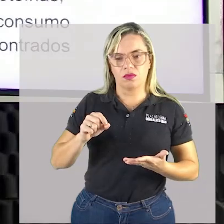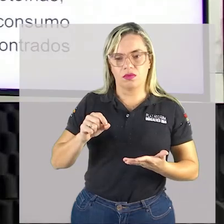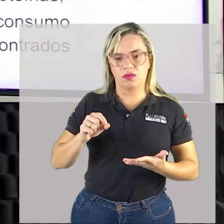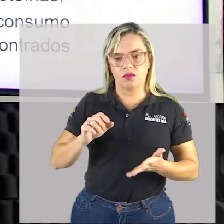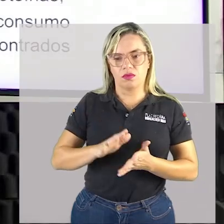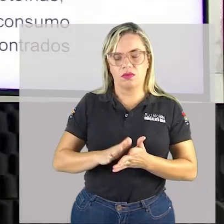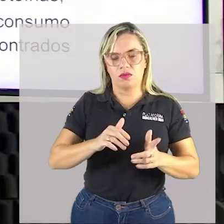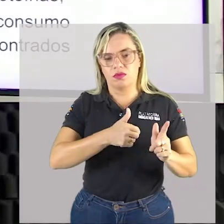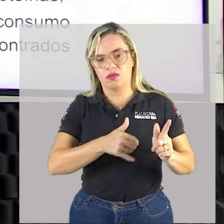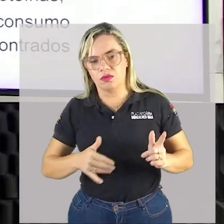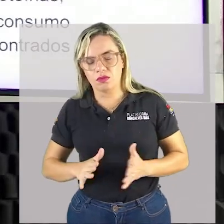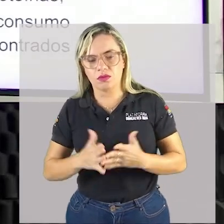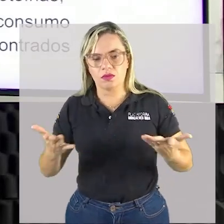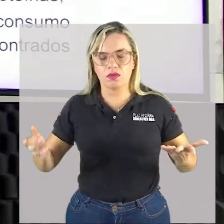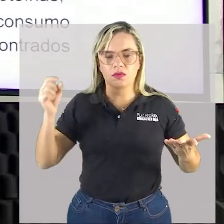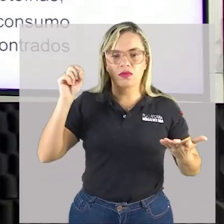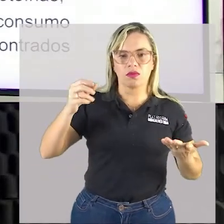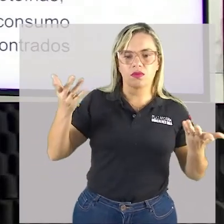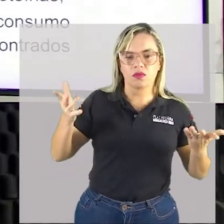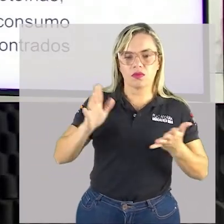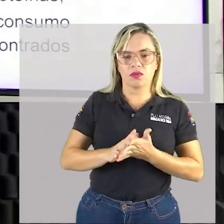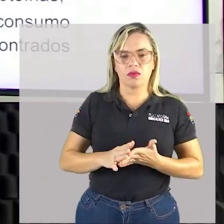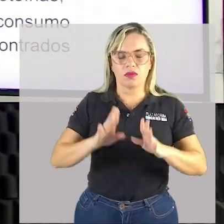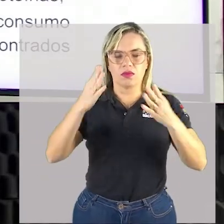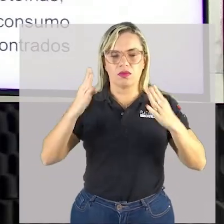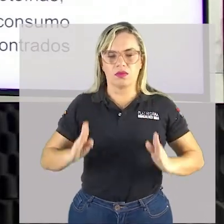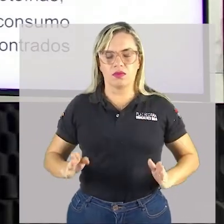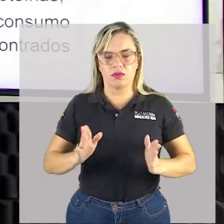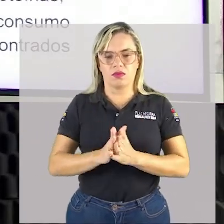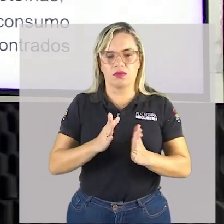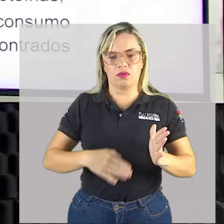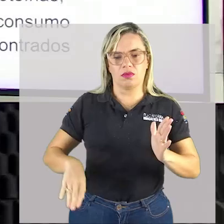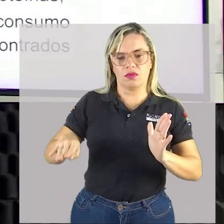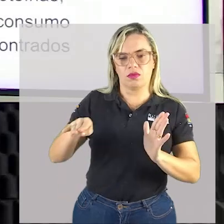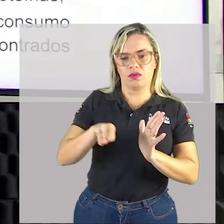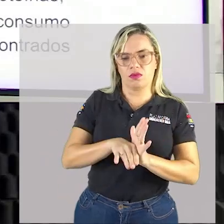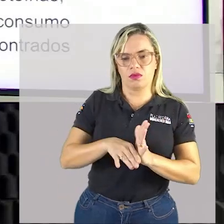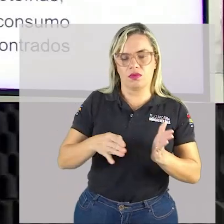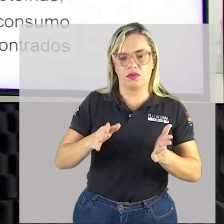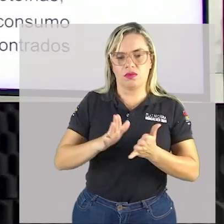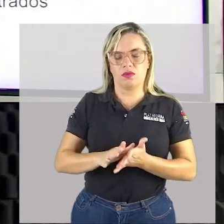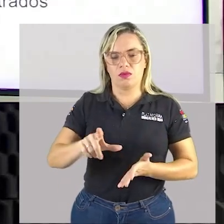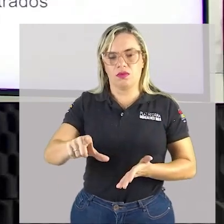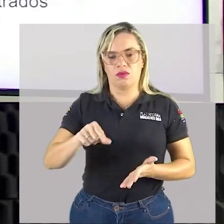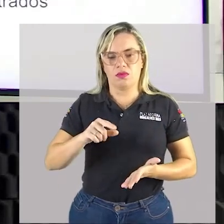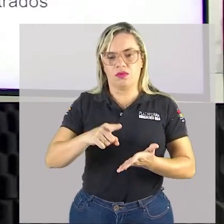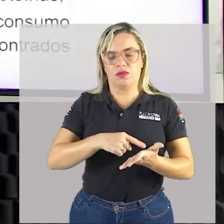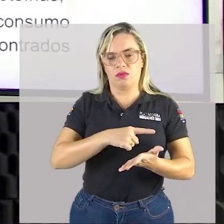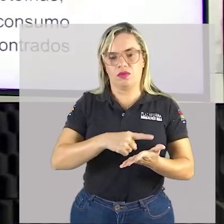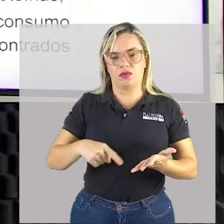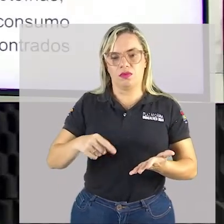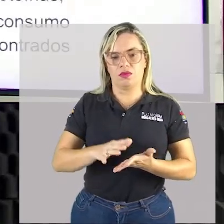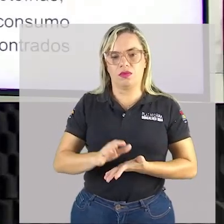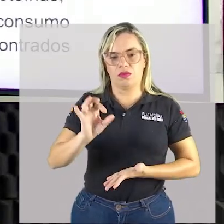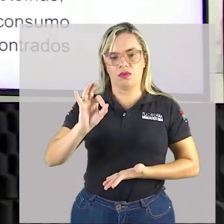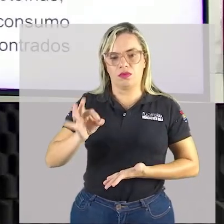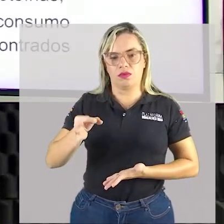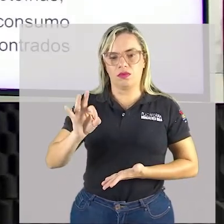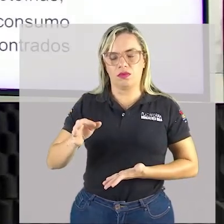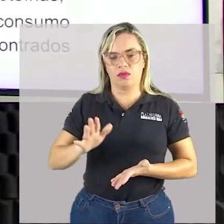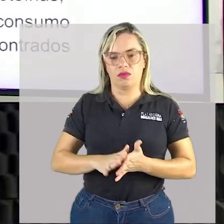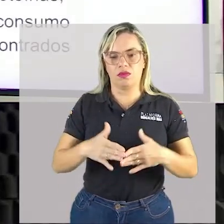lipídios e glicídios, né? Então, vamos ver aqui, vamos chegar na alternativa correta e a gente vai analisar,